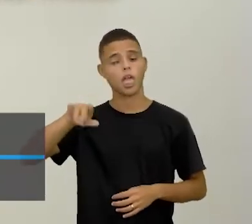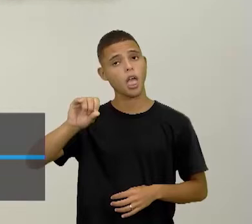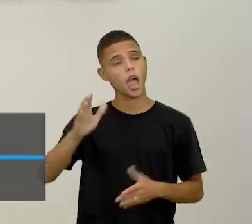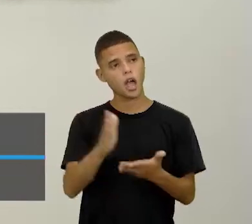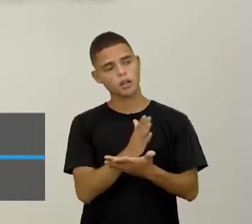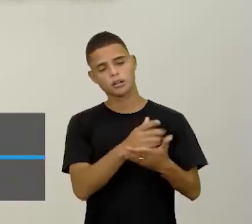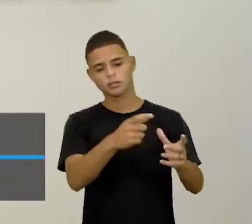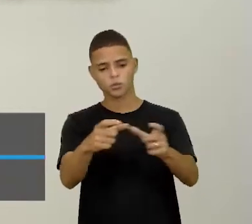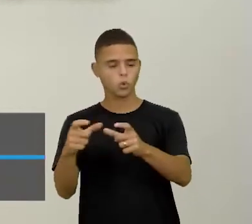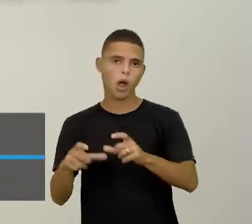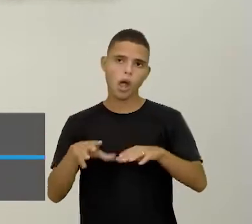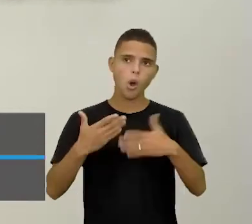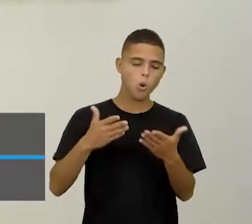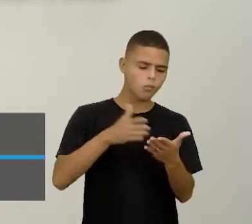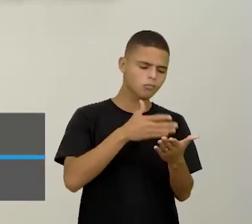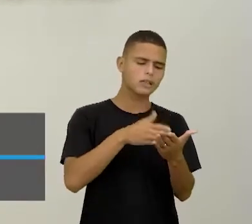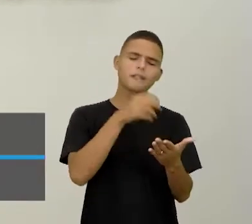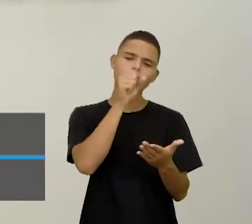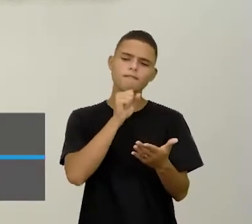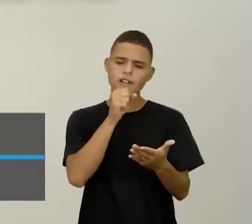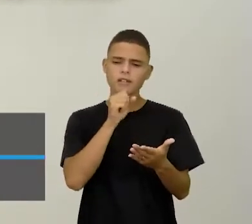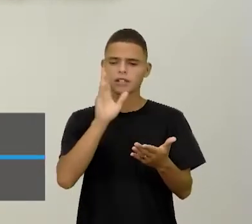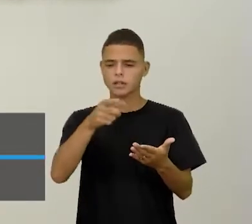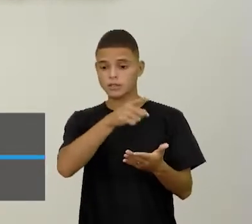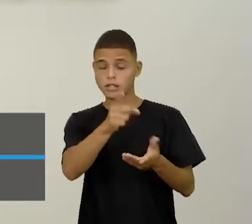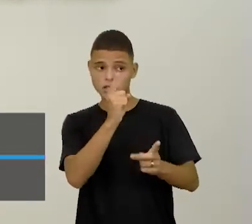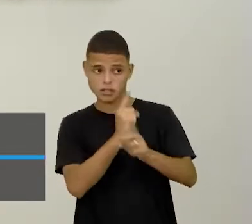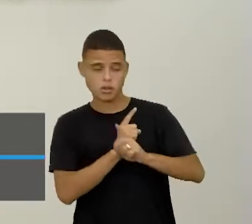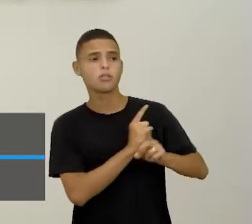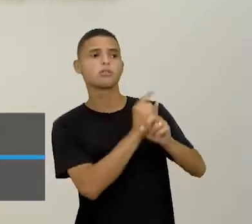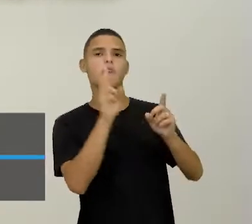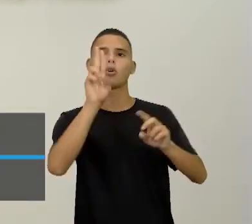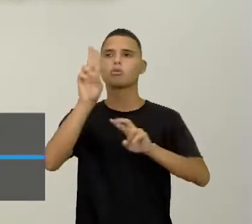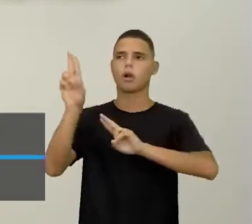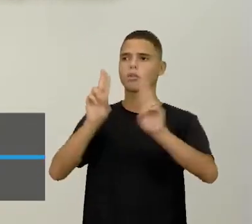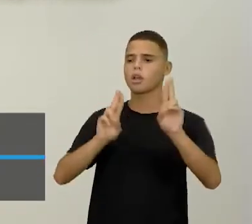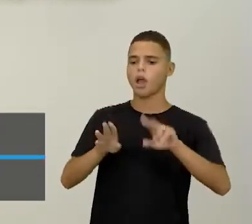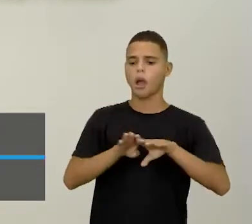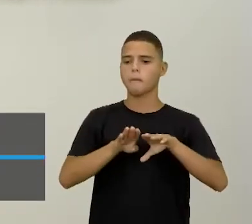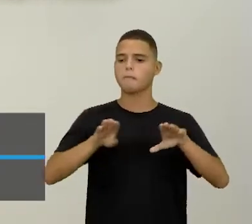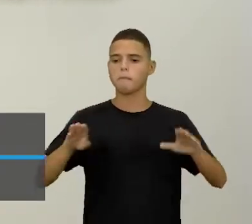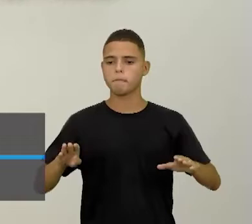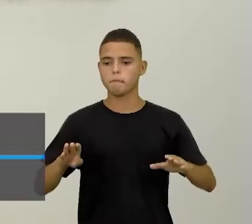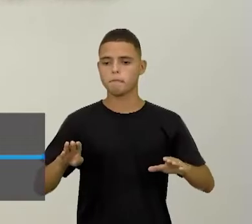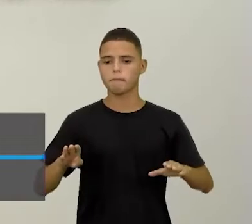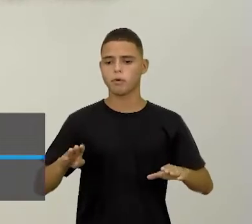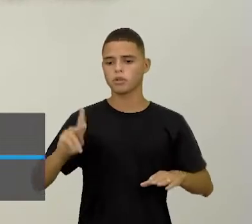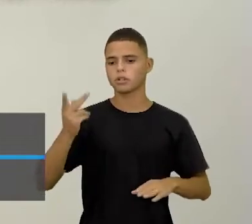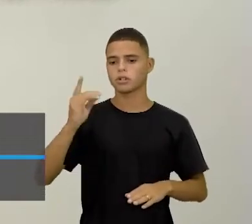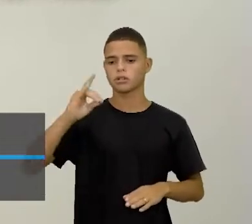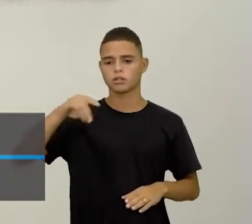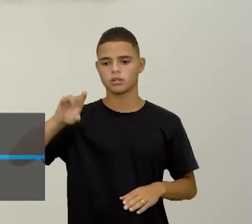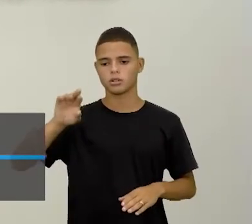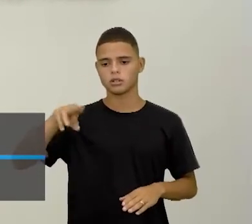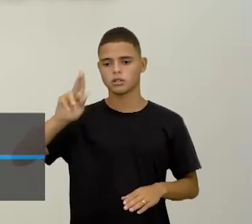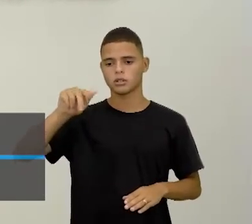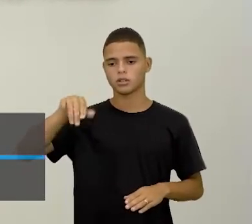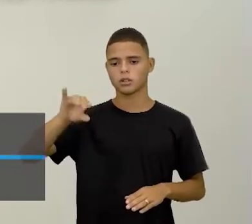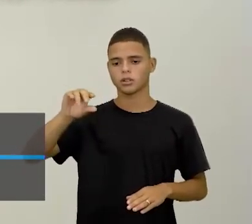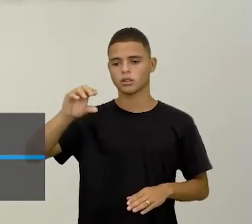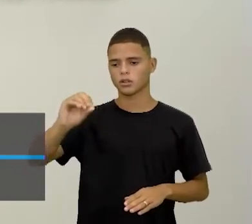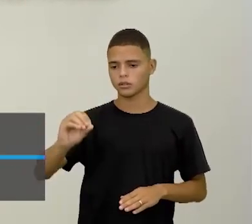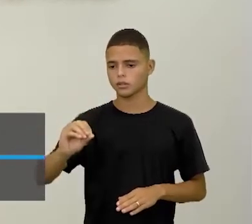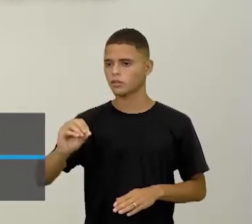lugares ou alguns livros mais antigos, vocês ainda acham o nome ponte de hidrogênio. Tá errado? Não, mas não